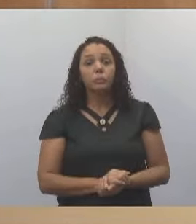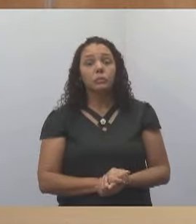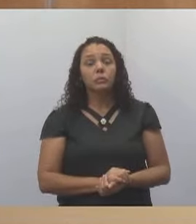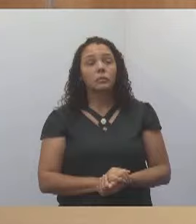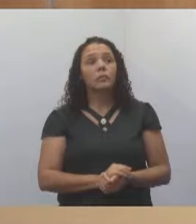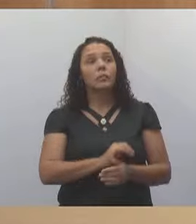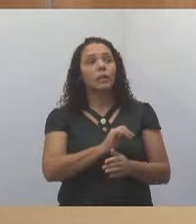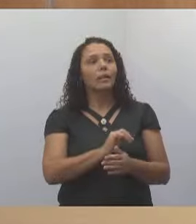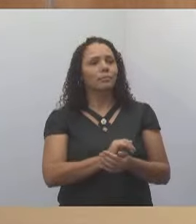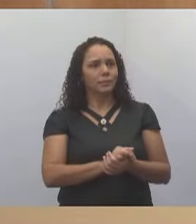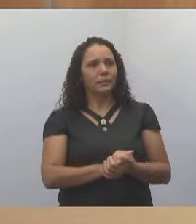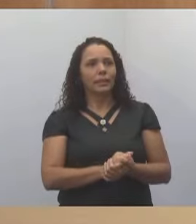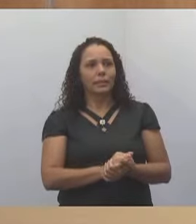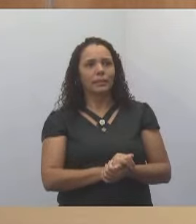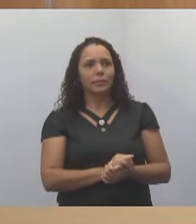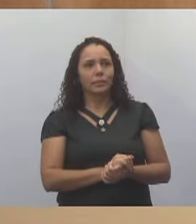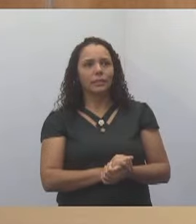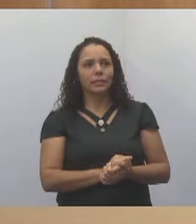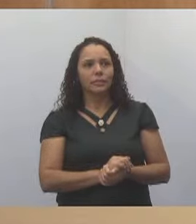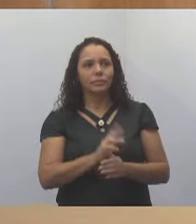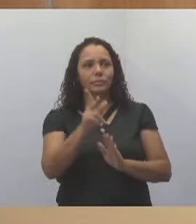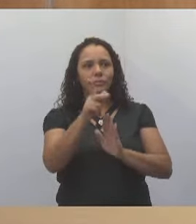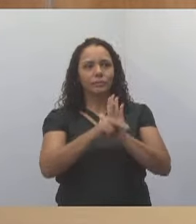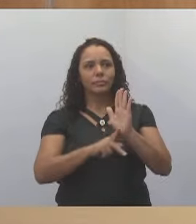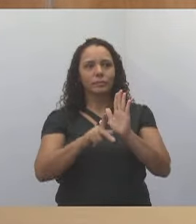ele prevê, no seu artigo 1º,